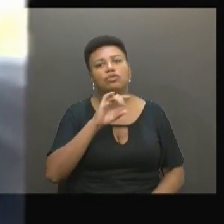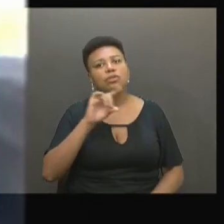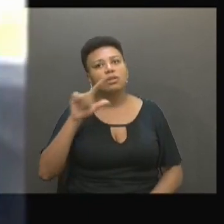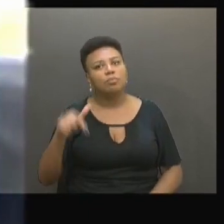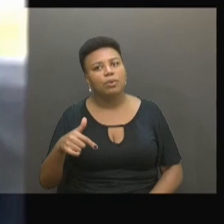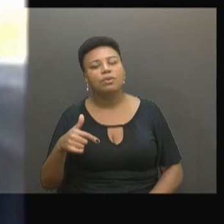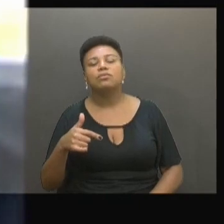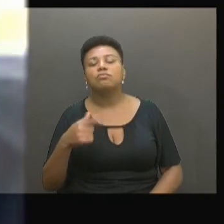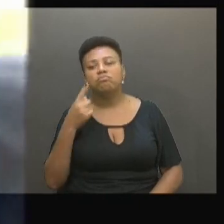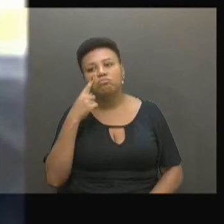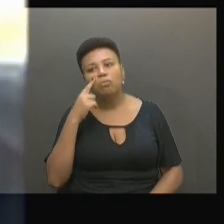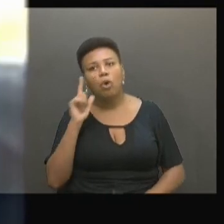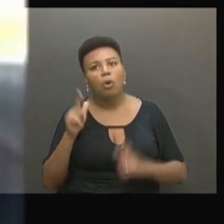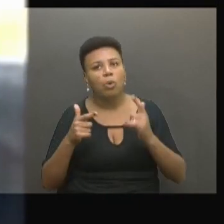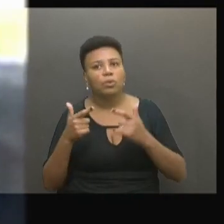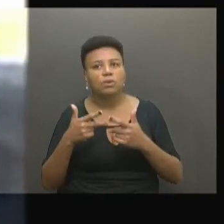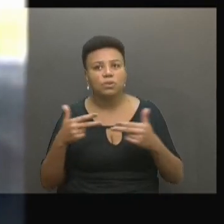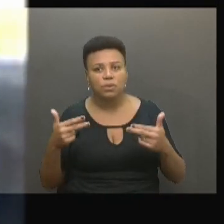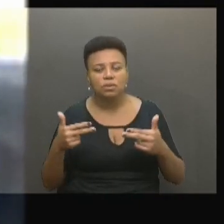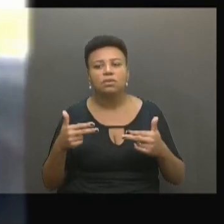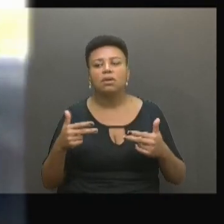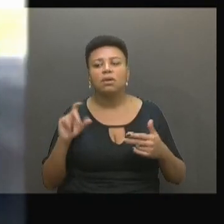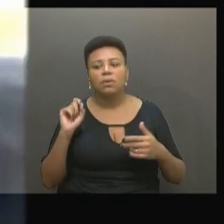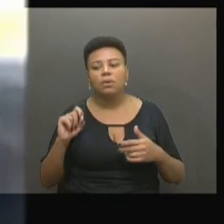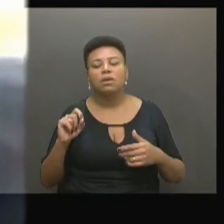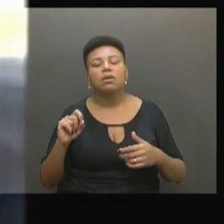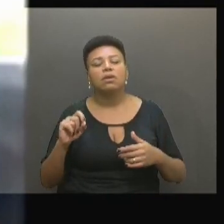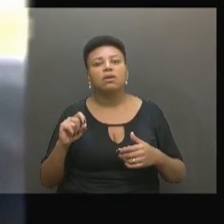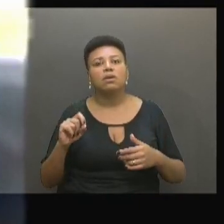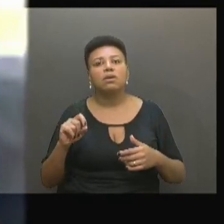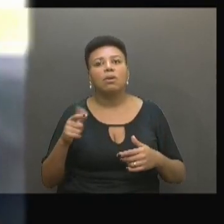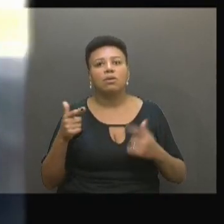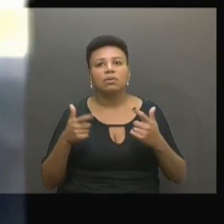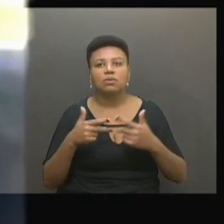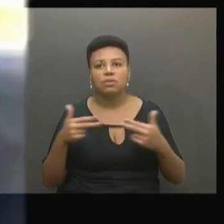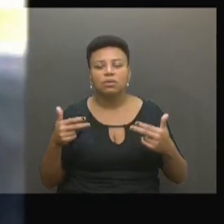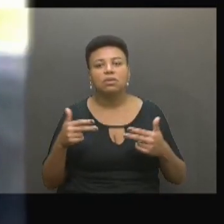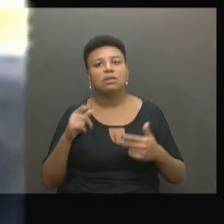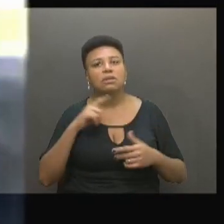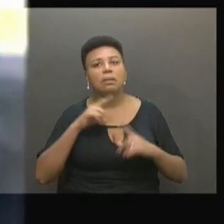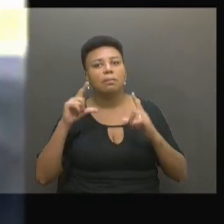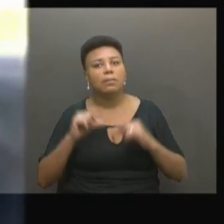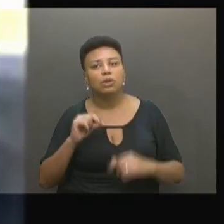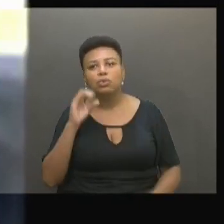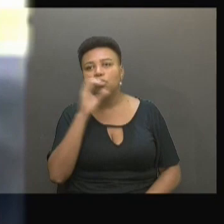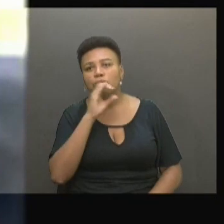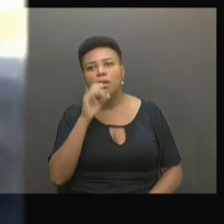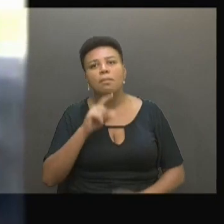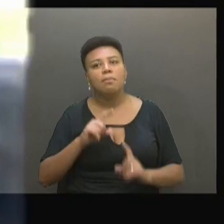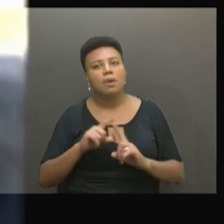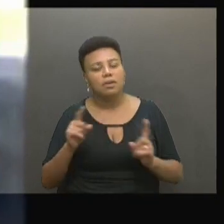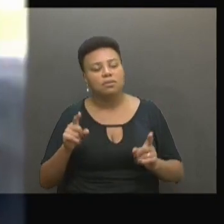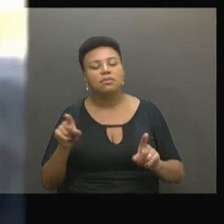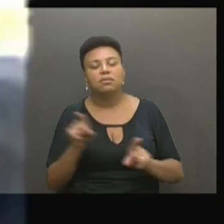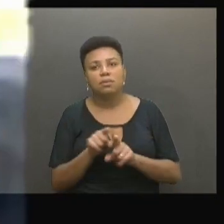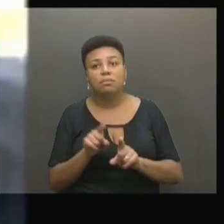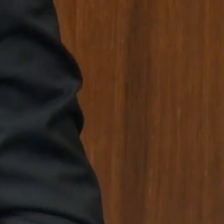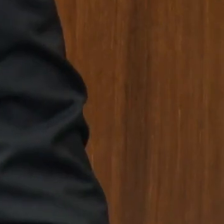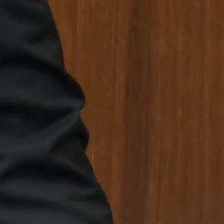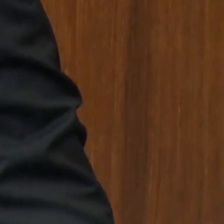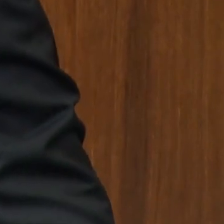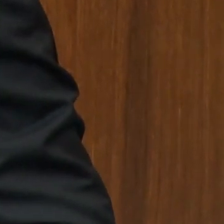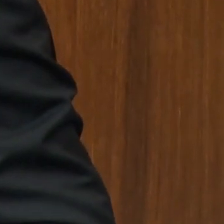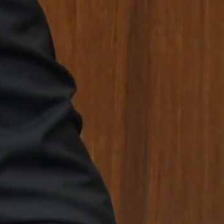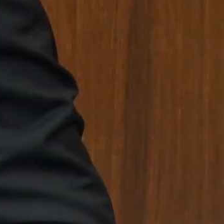tratando de outras questões a medida do possível as outras questões com menos urgência mas não por isso menos importantes